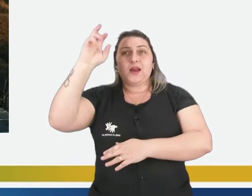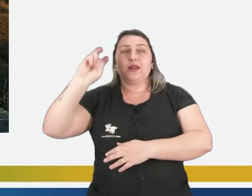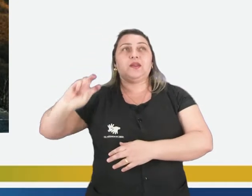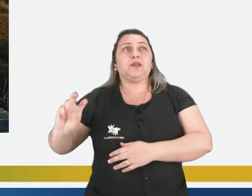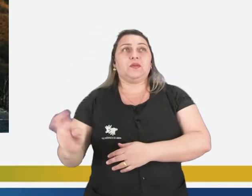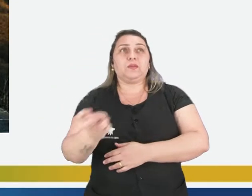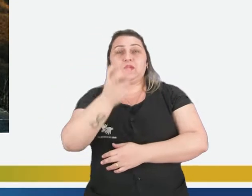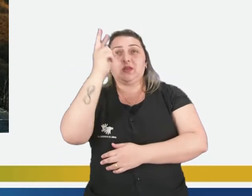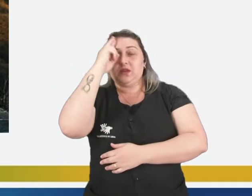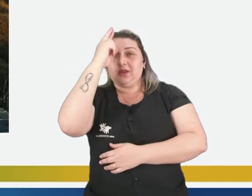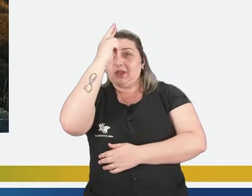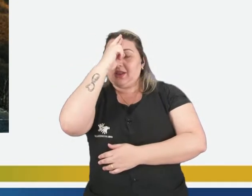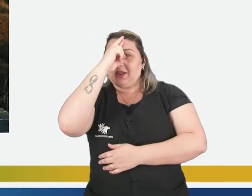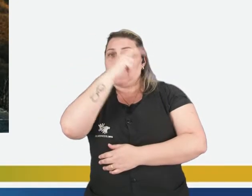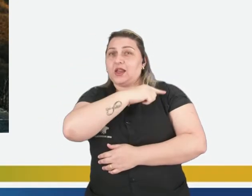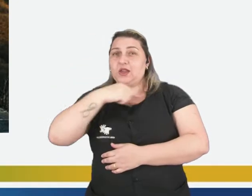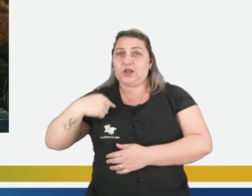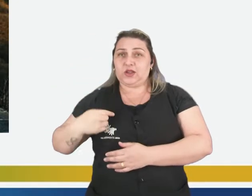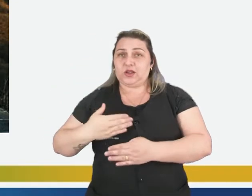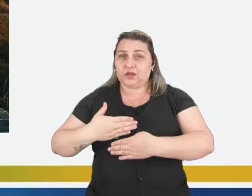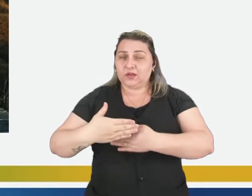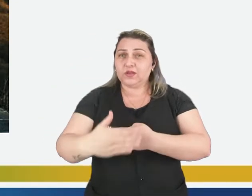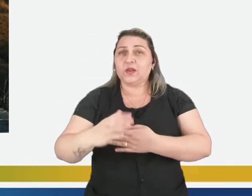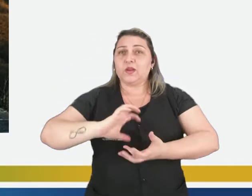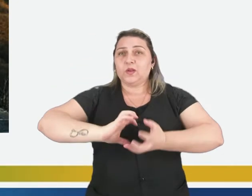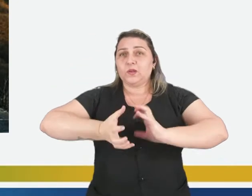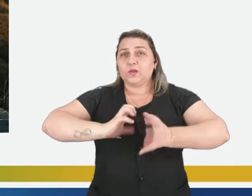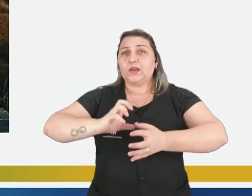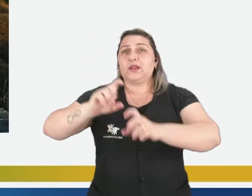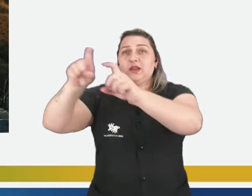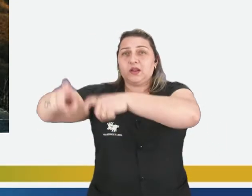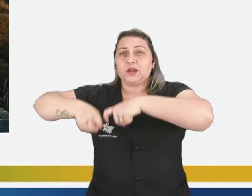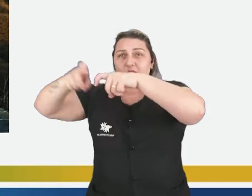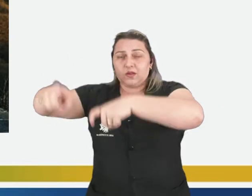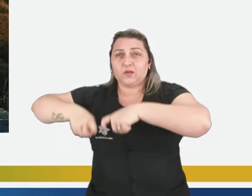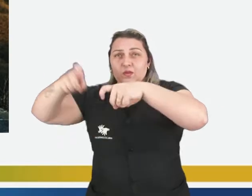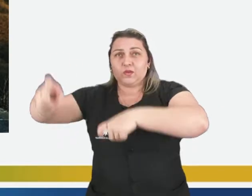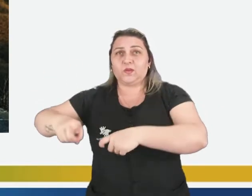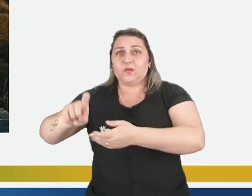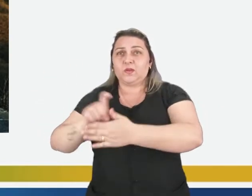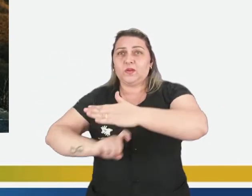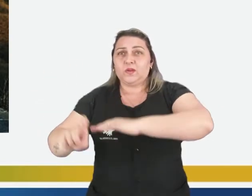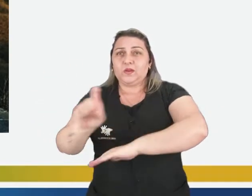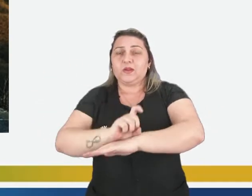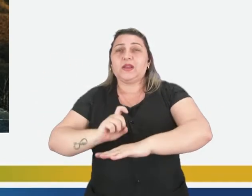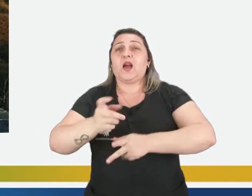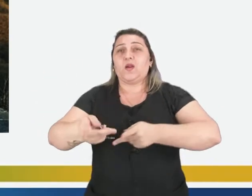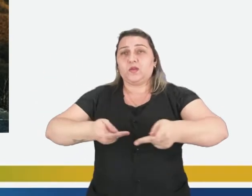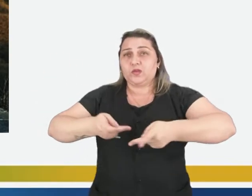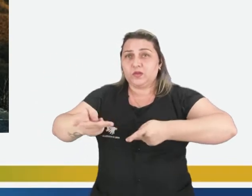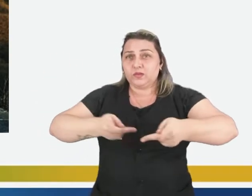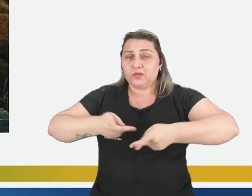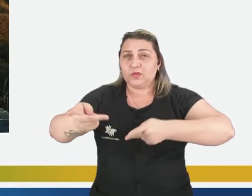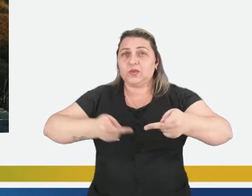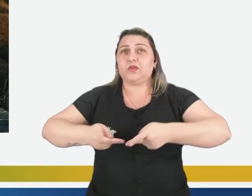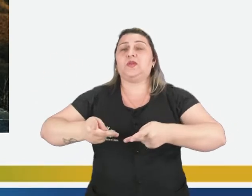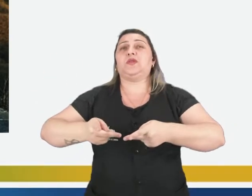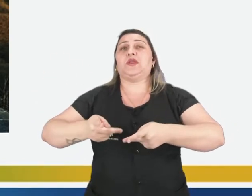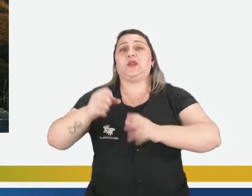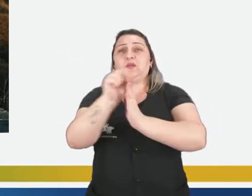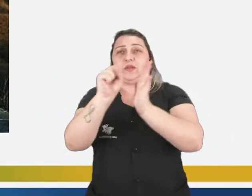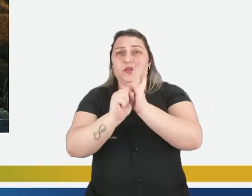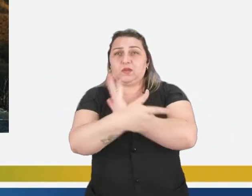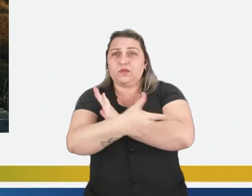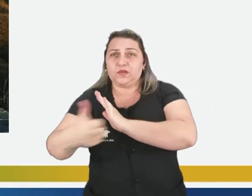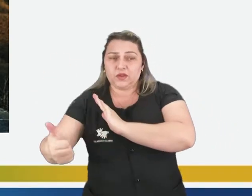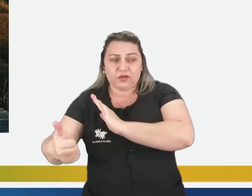anos de história, a China passou do artesanato e da agricultura rudimentar aos projetos aeroespaciais do século